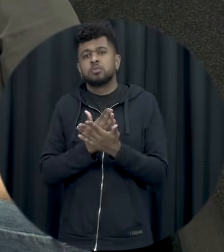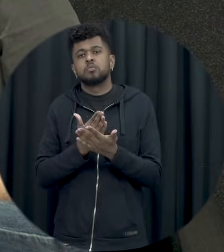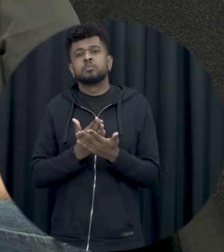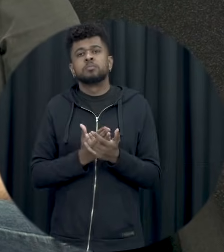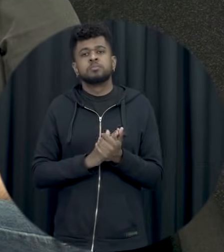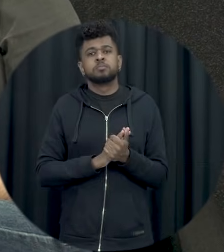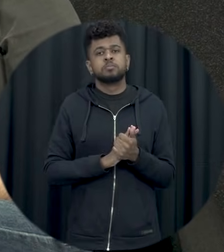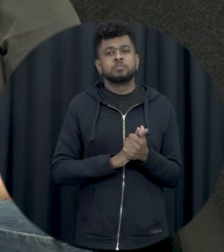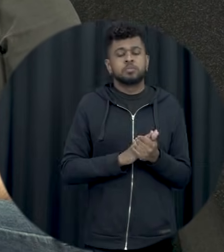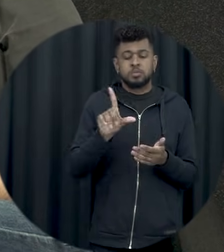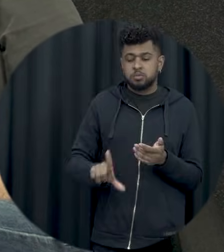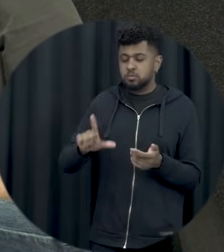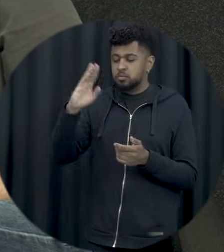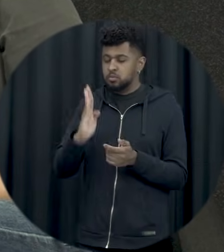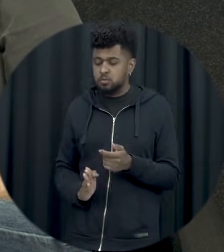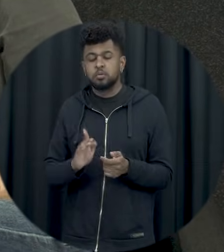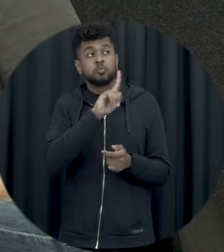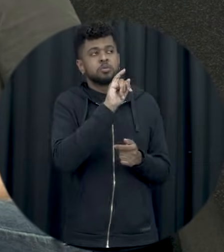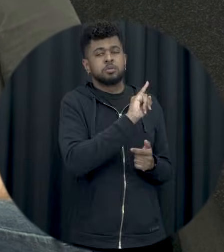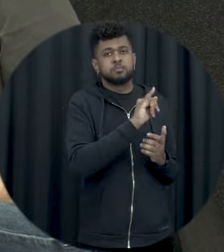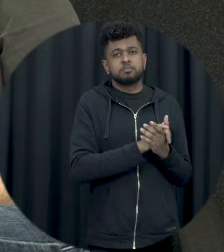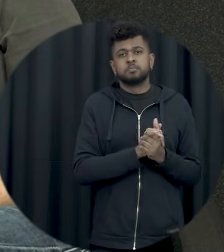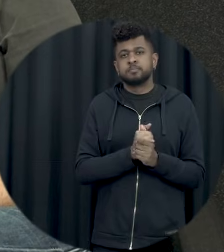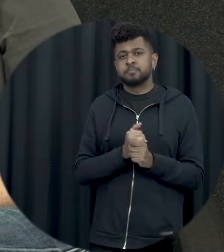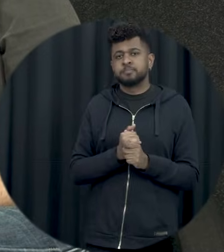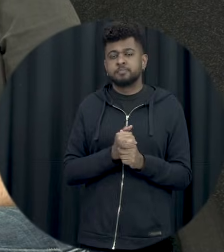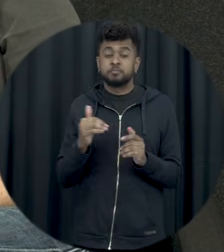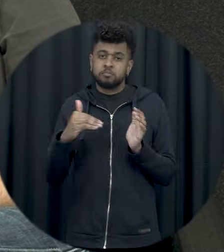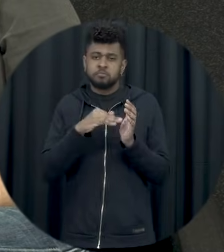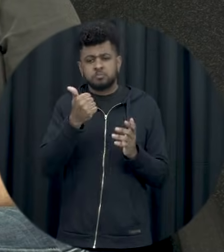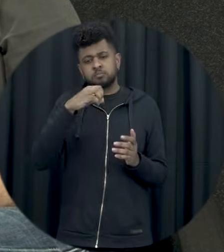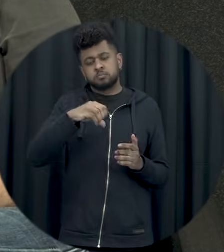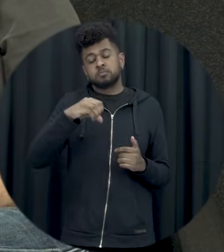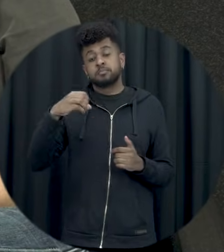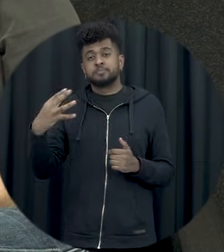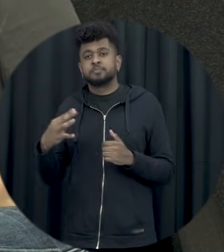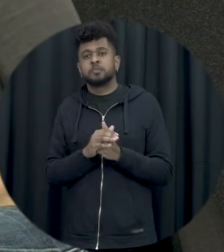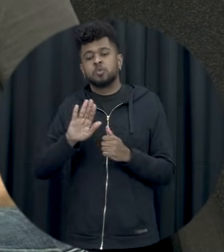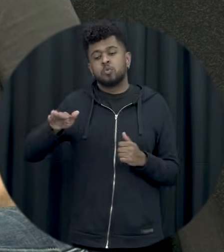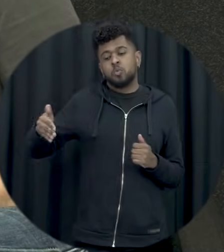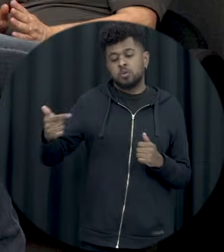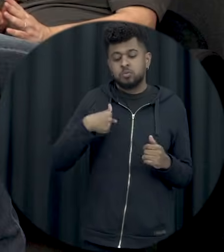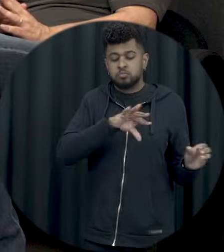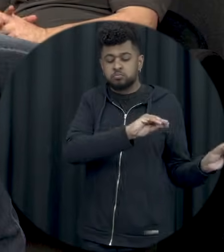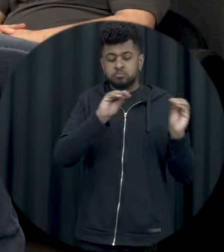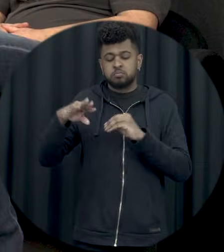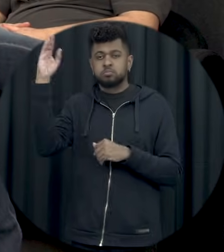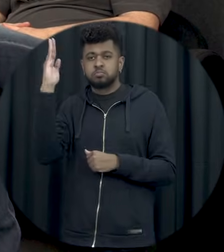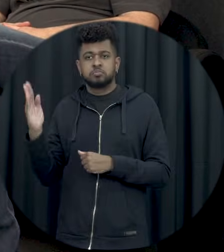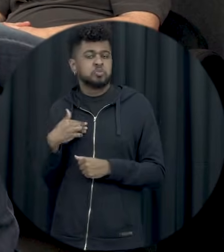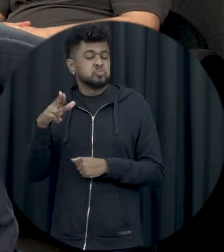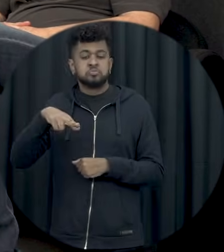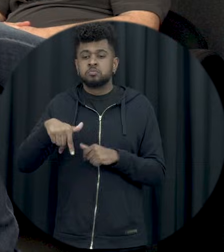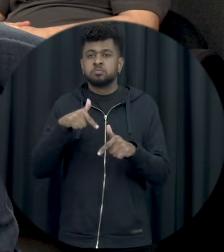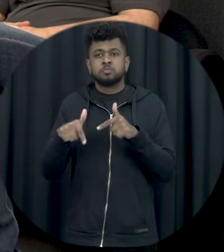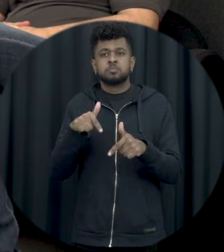brasileira para o italiano. Mas, digamos, até 94, quando me mudei para o Brasil, eu nunca tinha trabalhado em universidade.